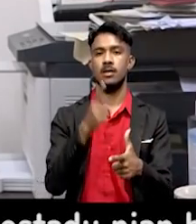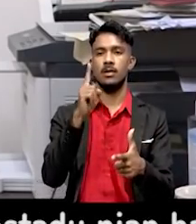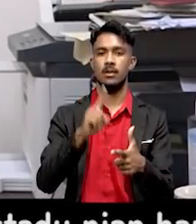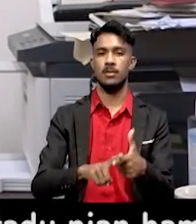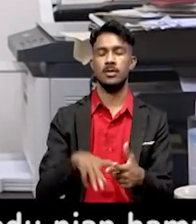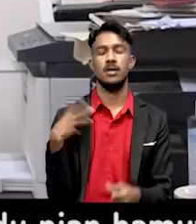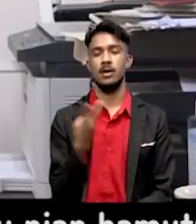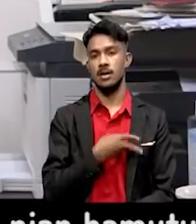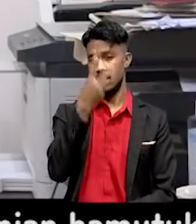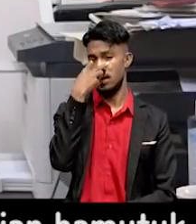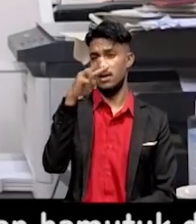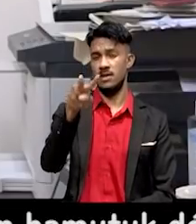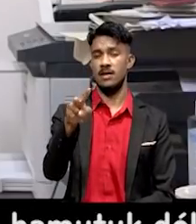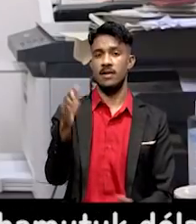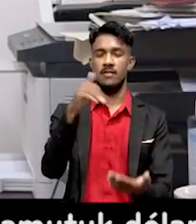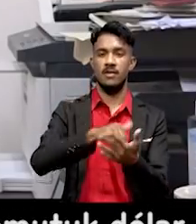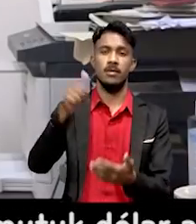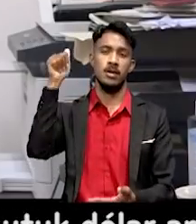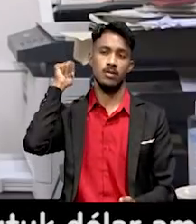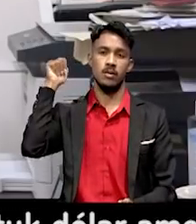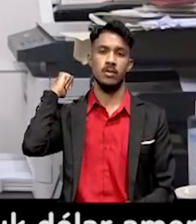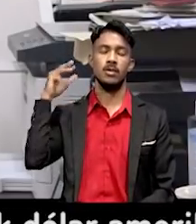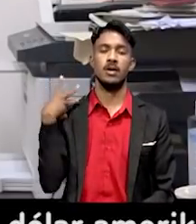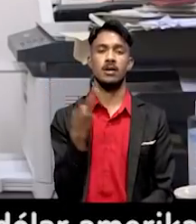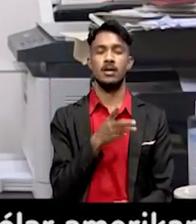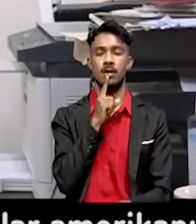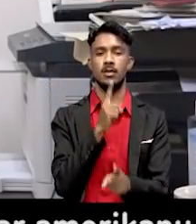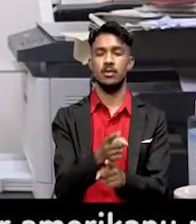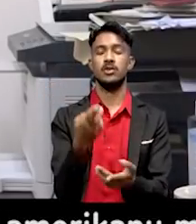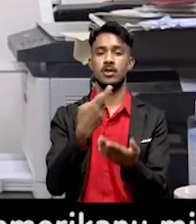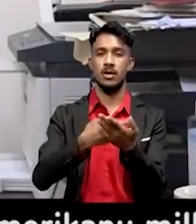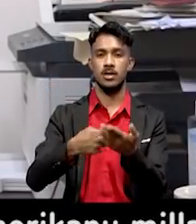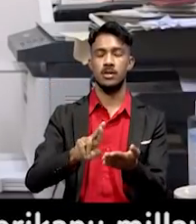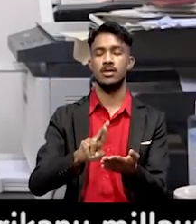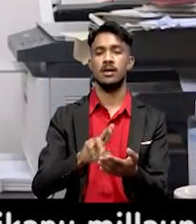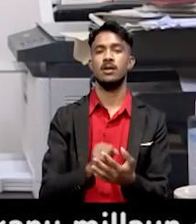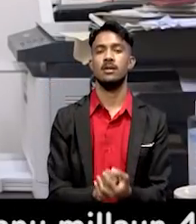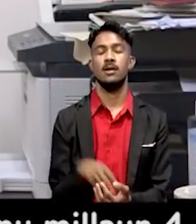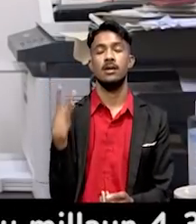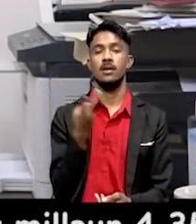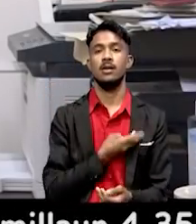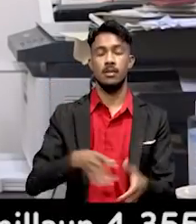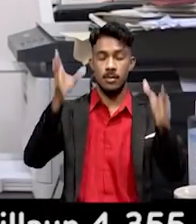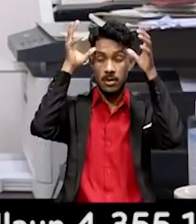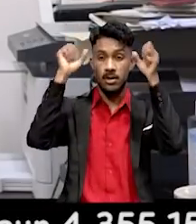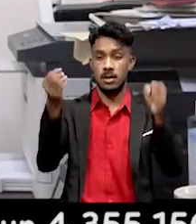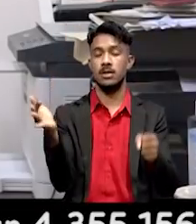itare fal ba hoto ita itare faktor resista kata ita ne presidente sira to